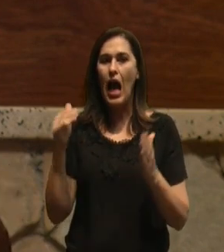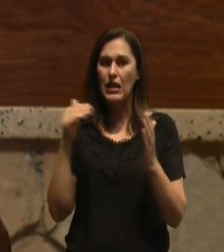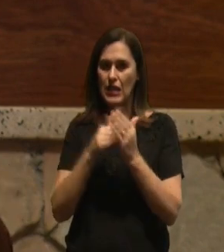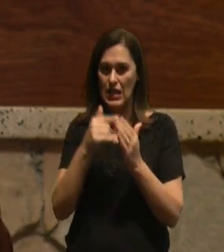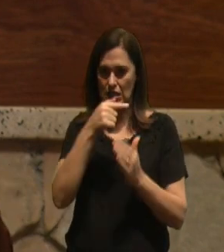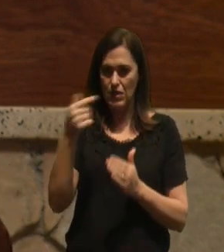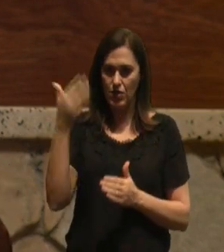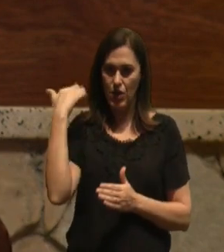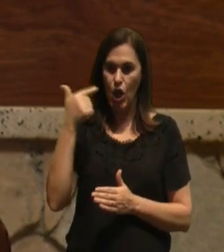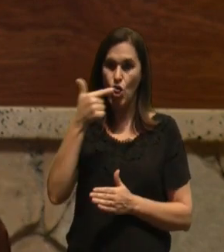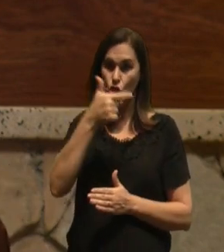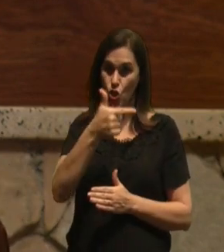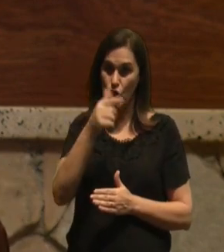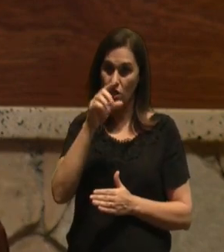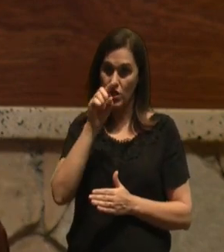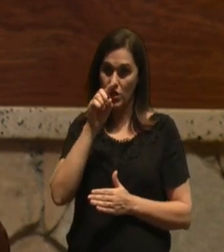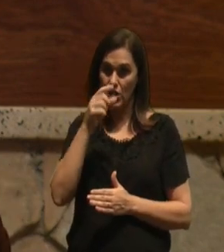passada,